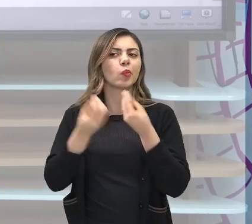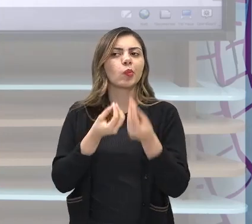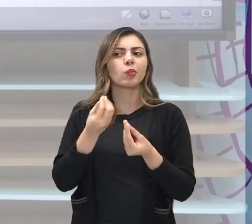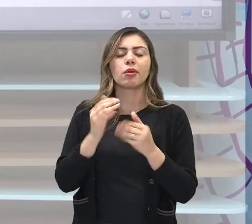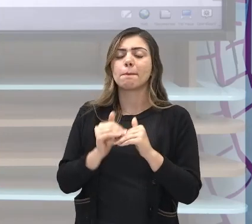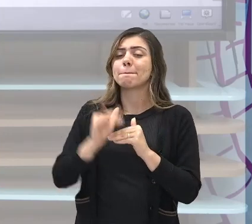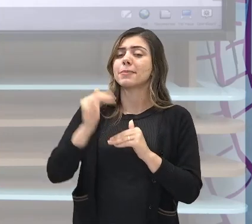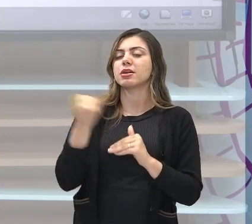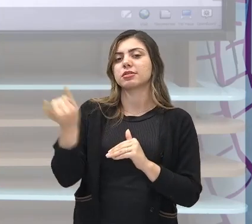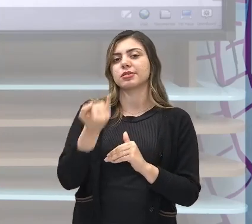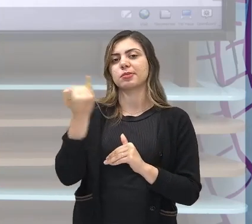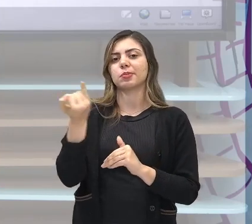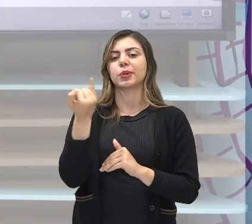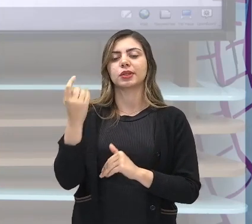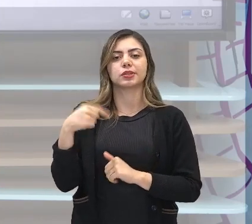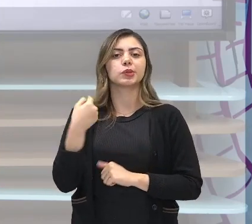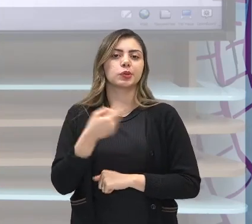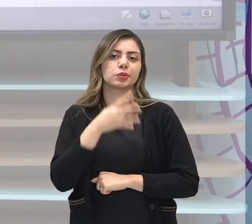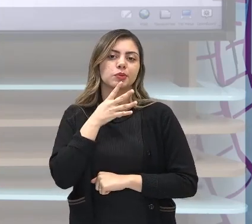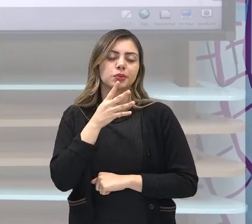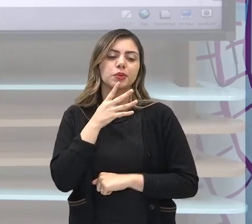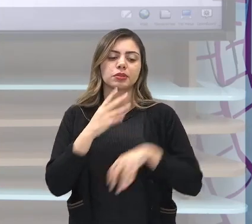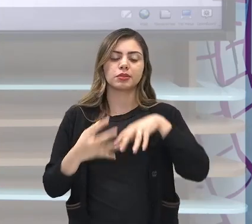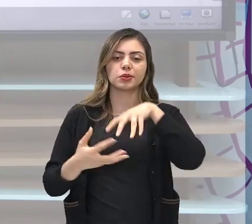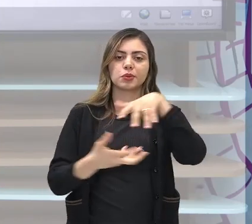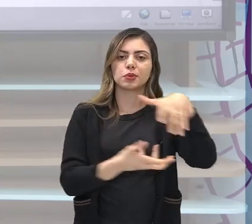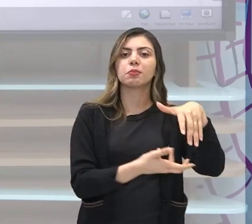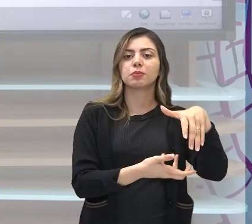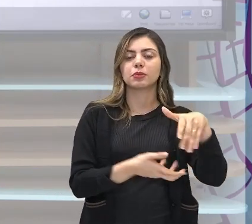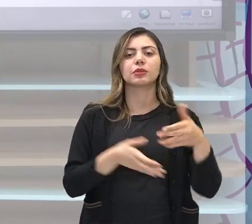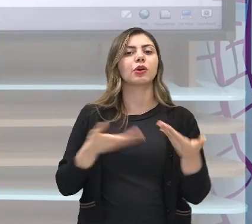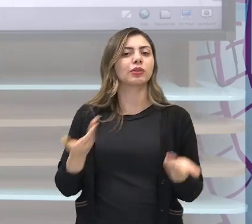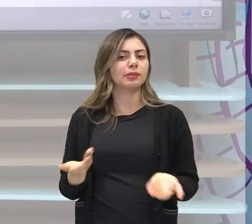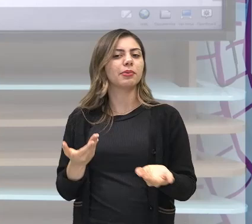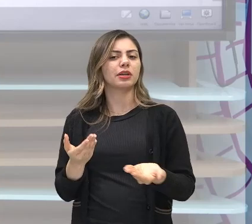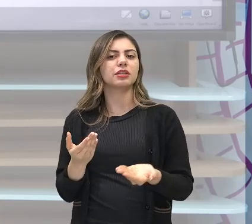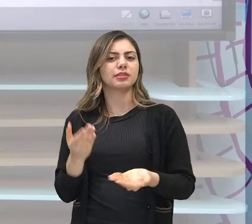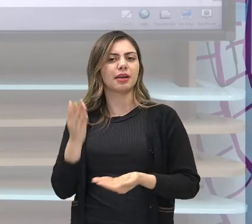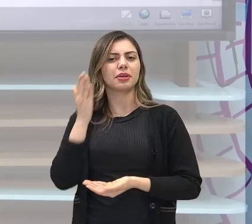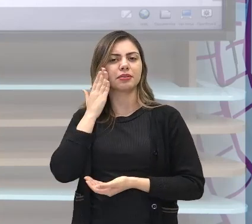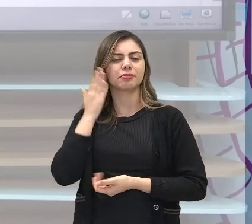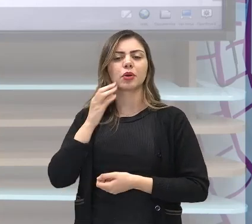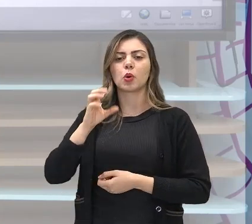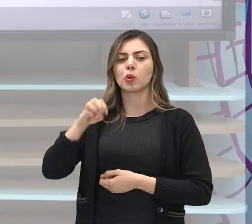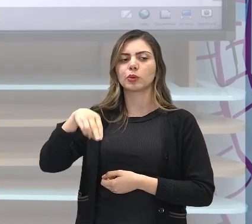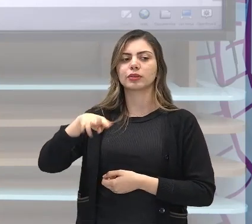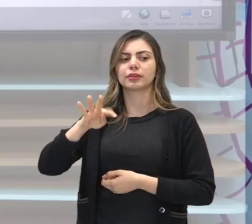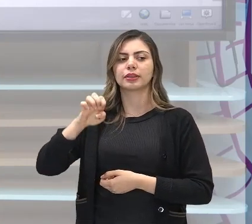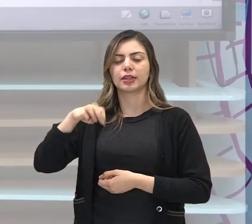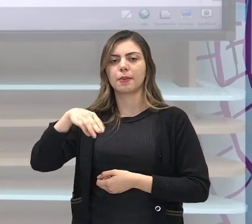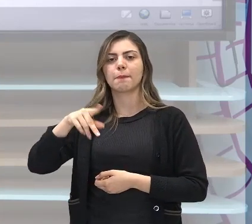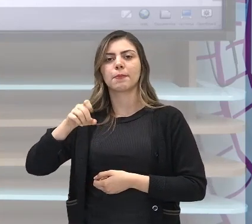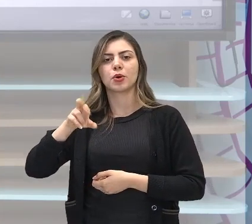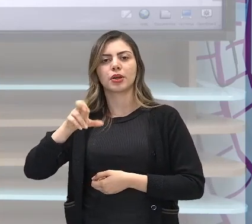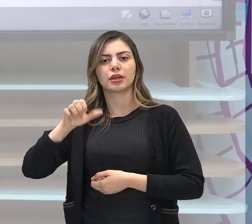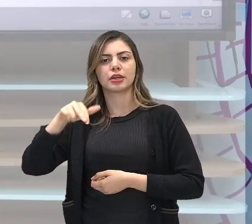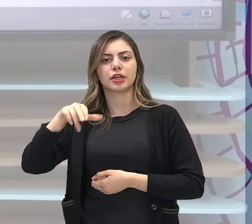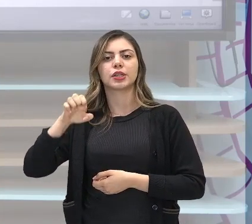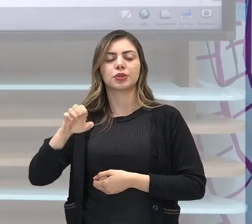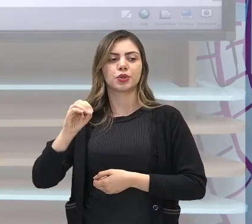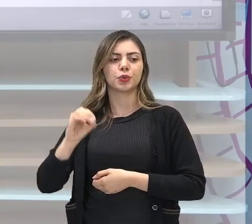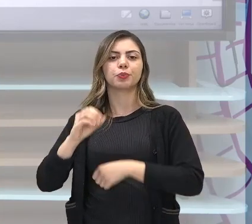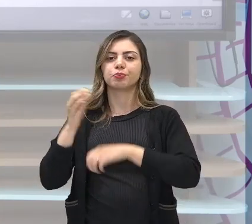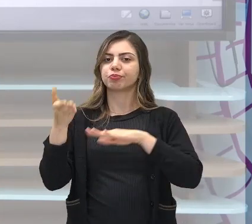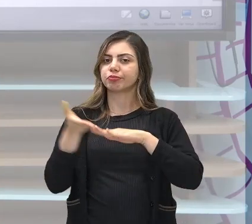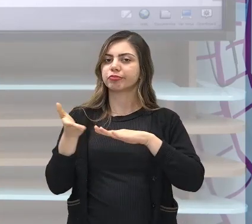mais importante daquilo que chamamos do mundo contemporâneo, né? É justamente a implementação